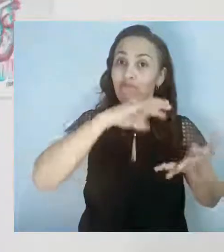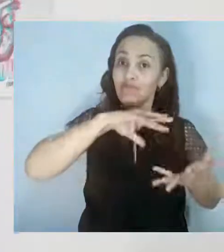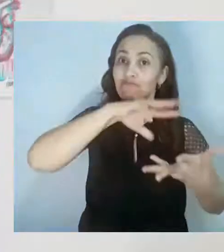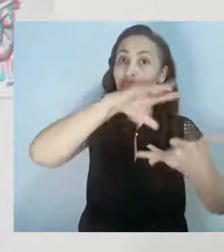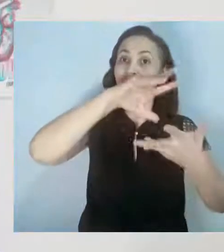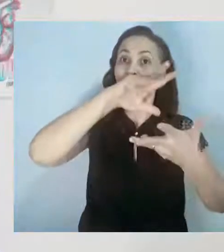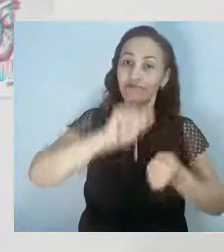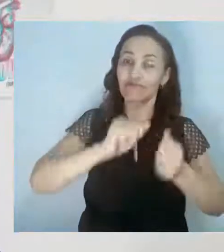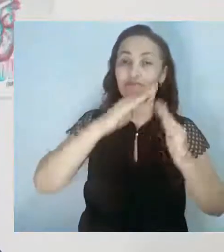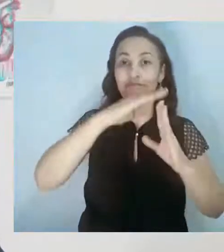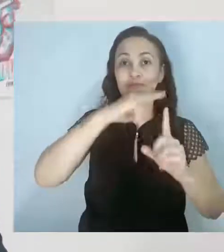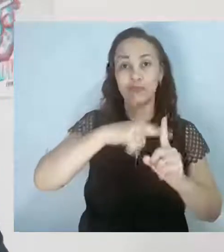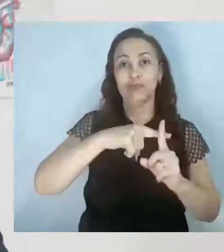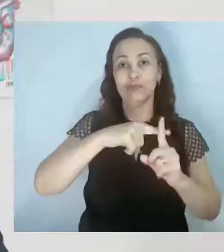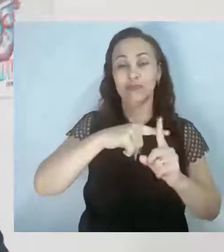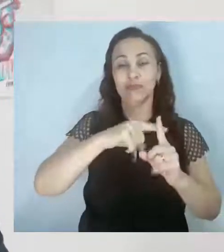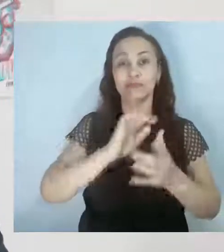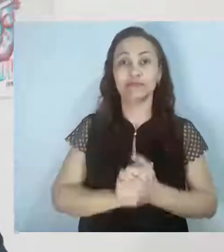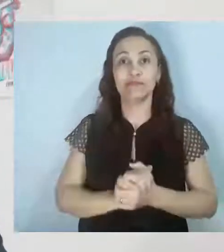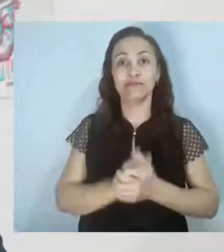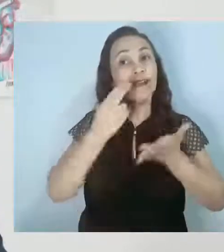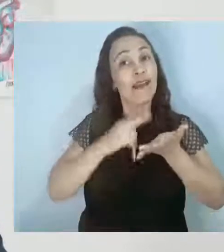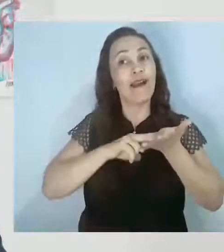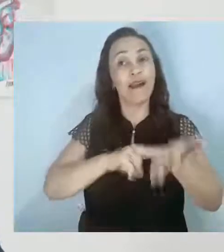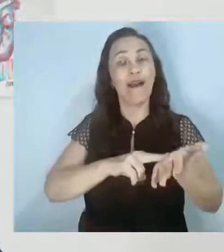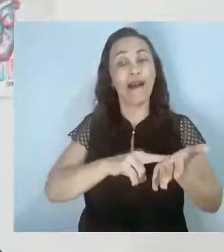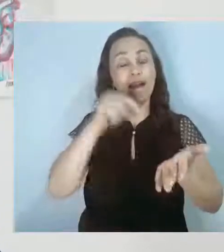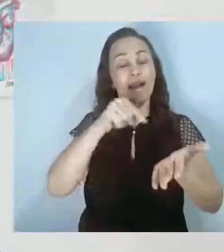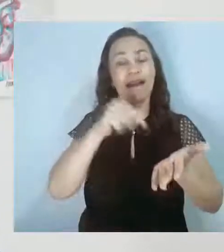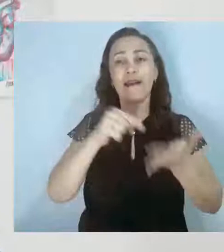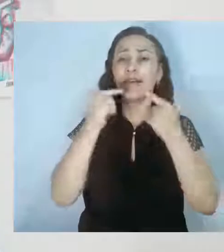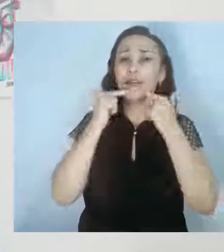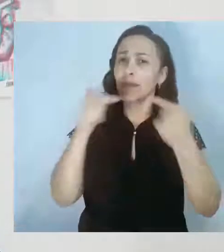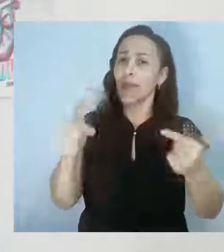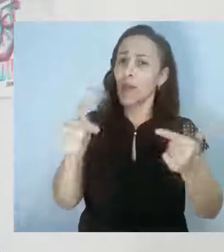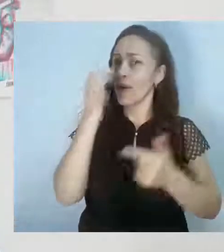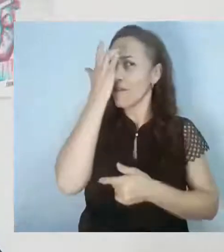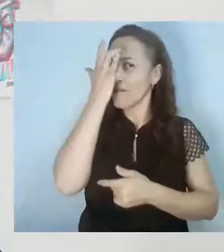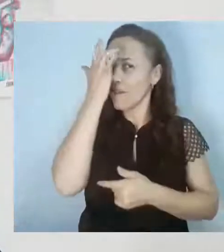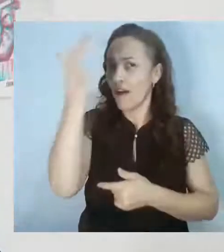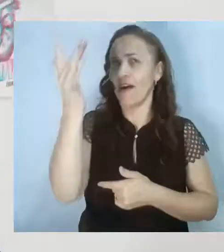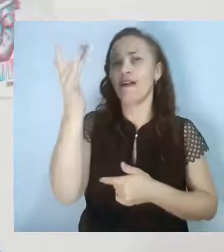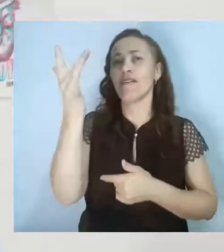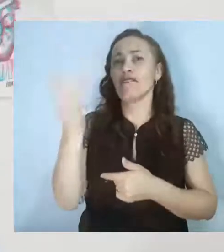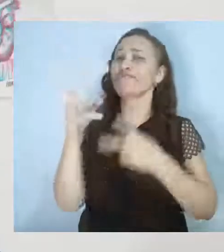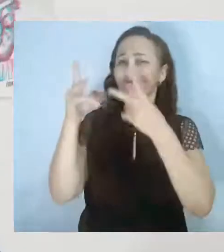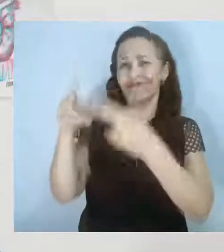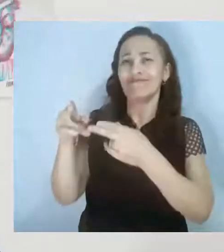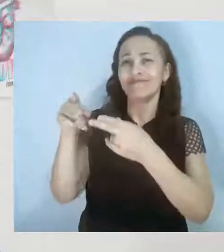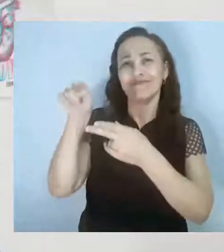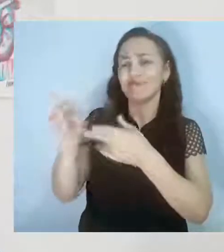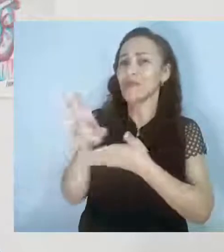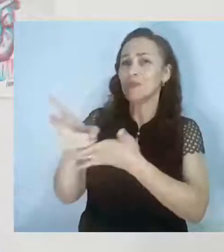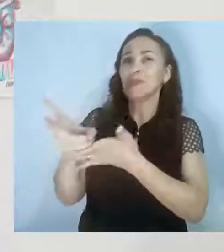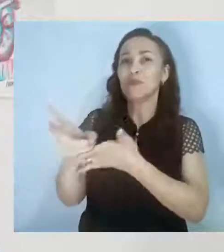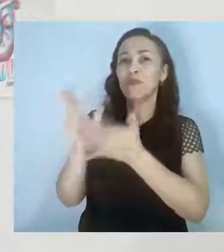Igreja. E essa carta tem uma linguagem extremamente fácil, como o Papa Francisco